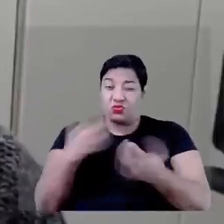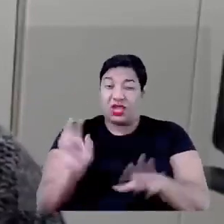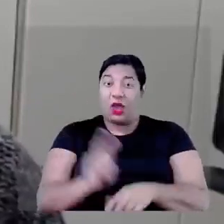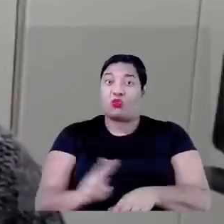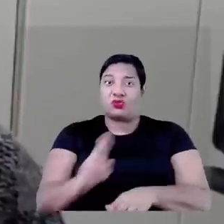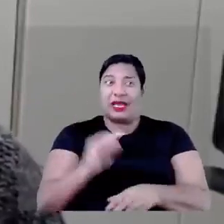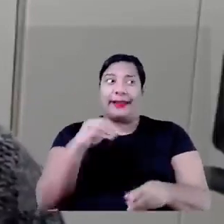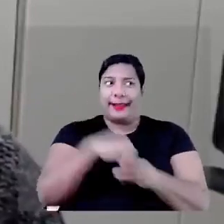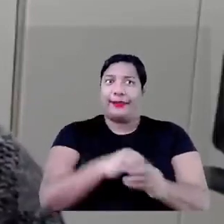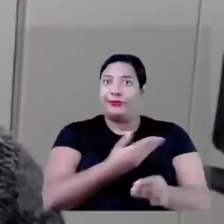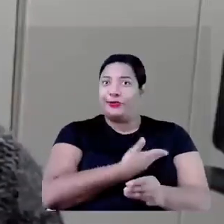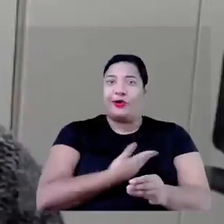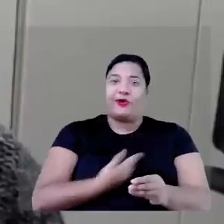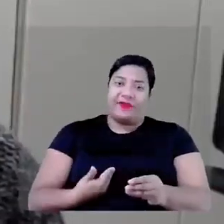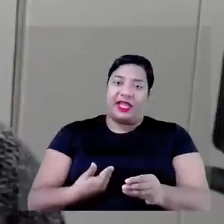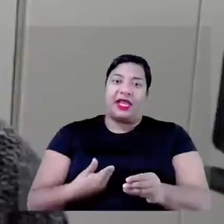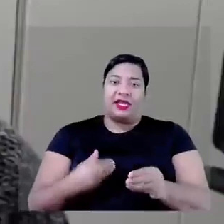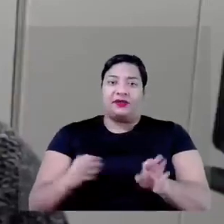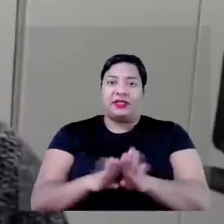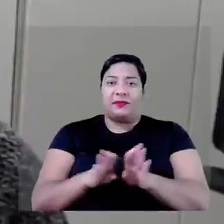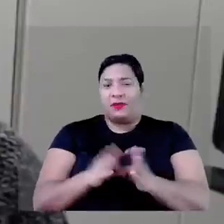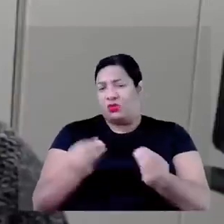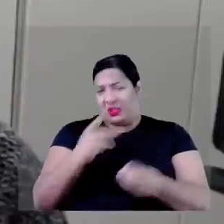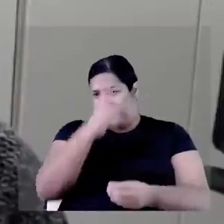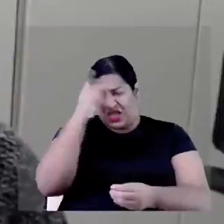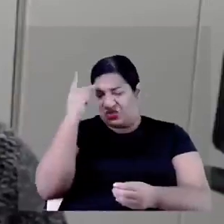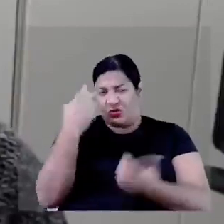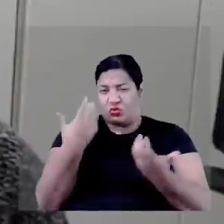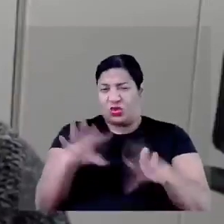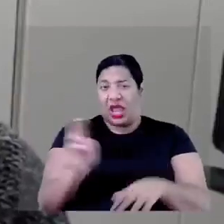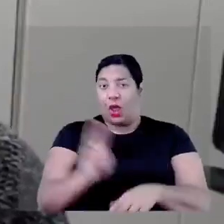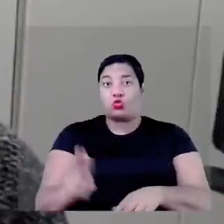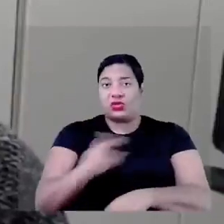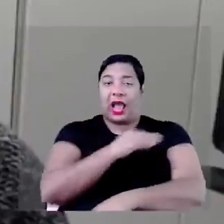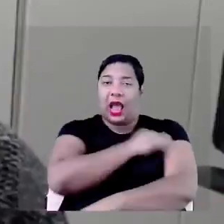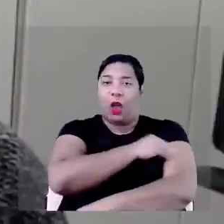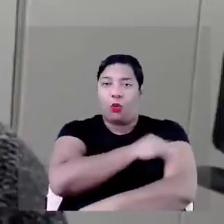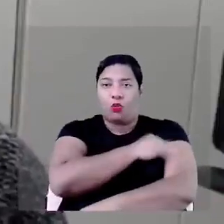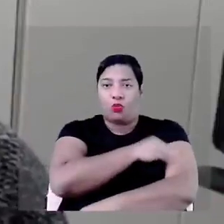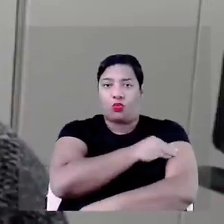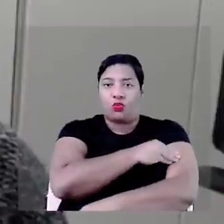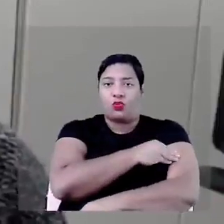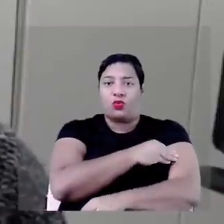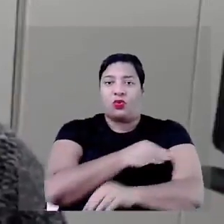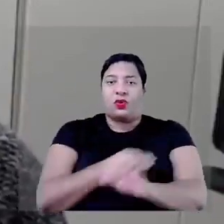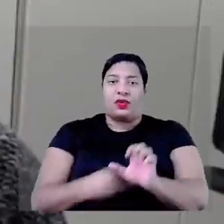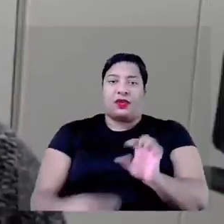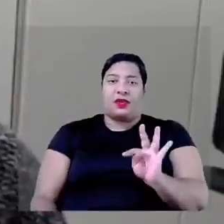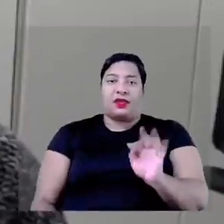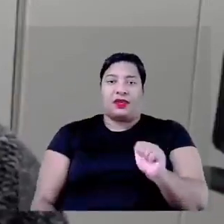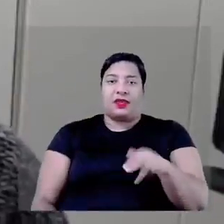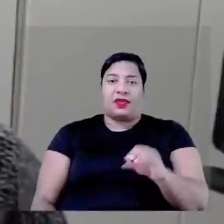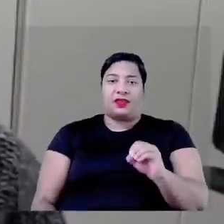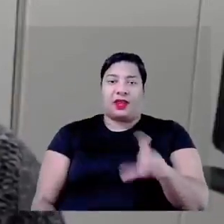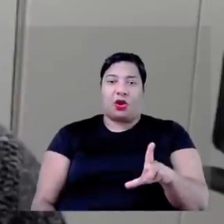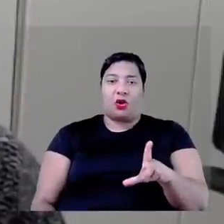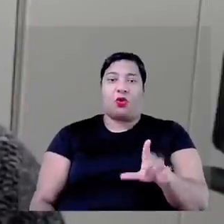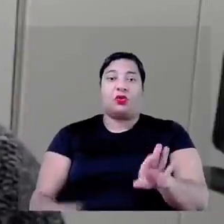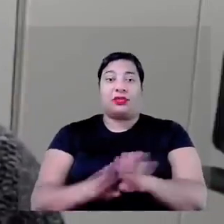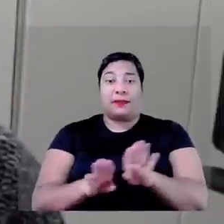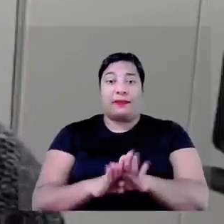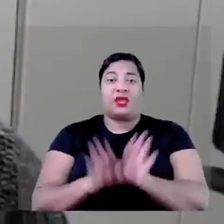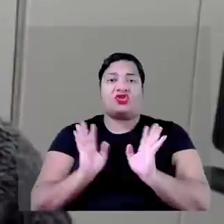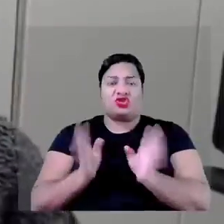mesmo por parte de muitos cidadãos. Ouço muito falar em substituição da frota atual por